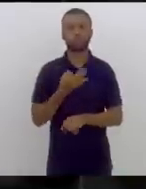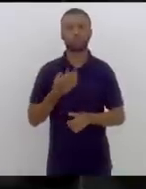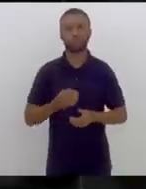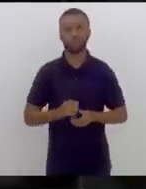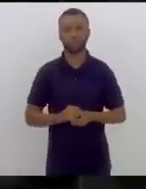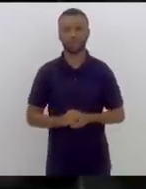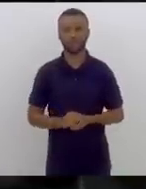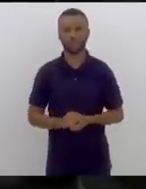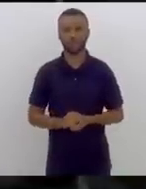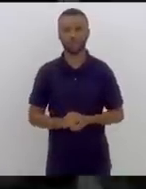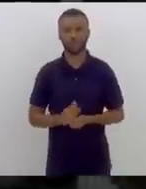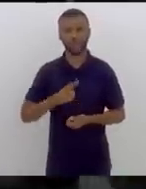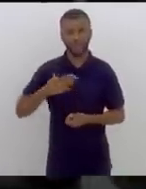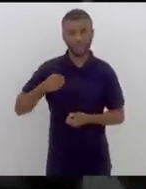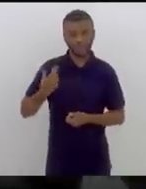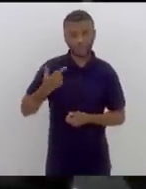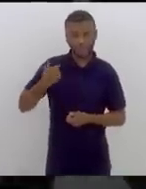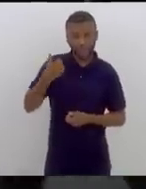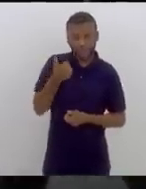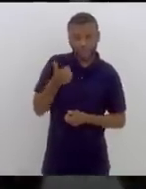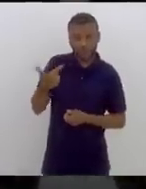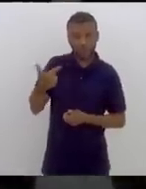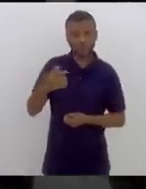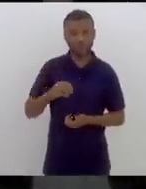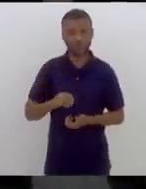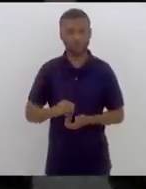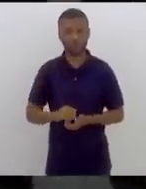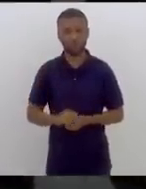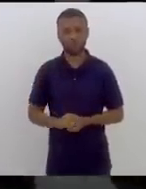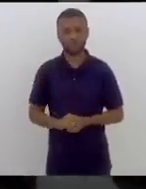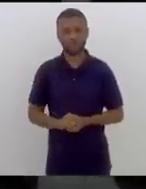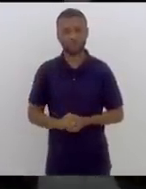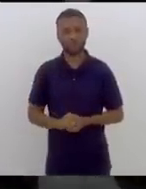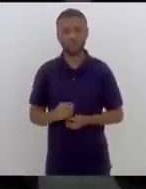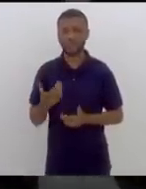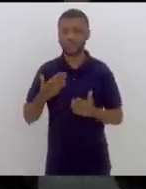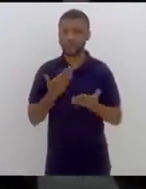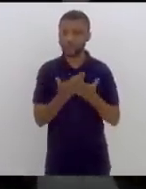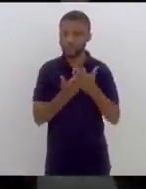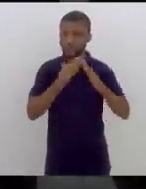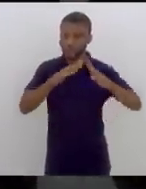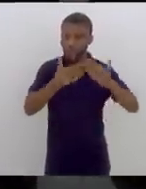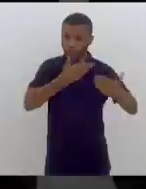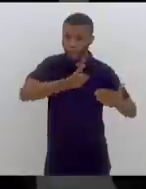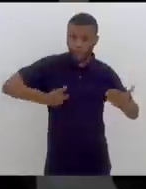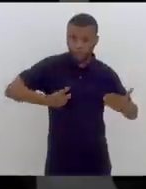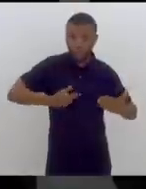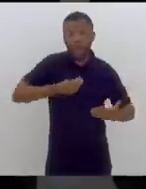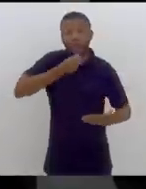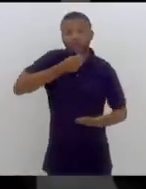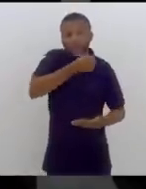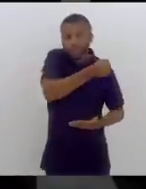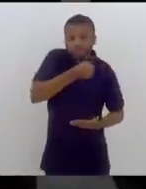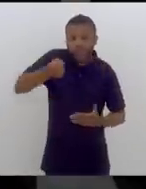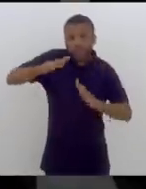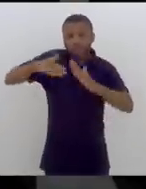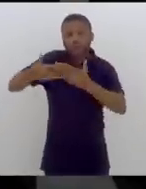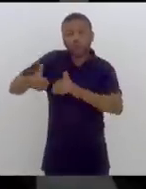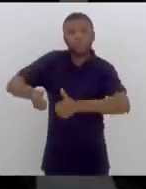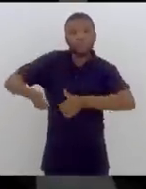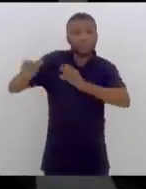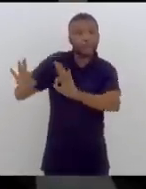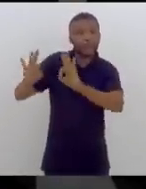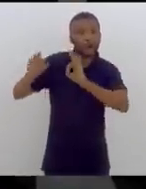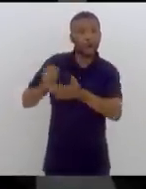Eu tenho um filho de 12 anos tá no colégio público eu podia botar meus ele num colégio melhor